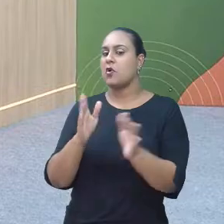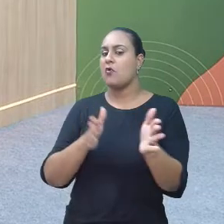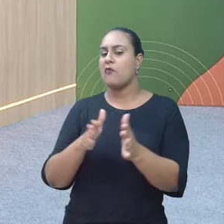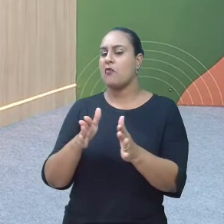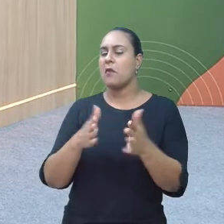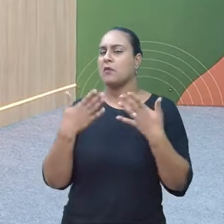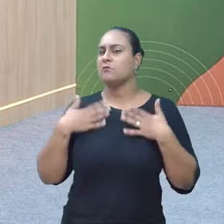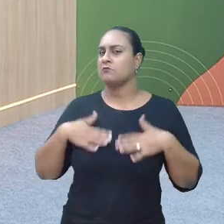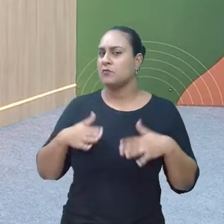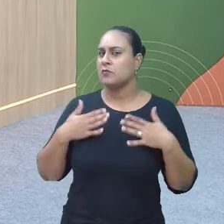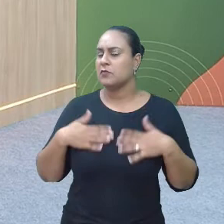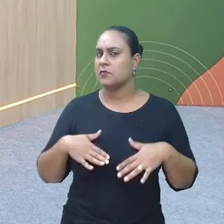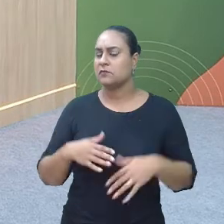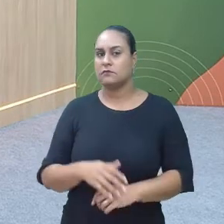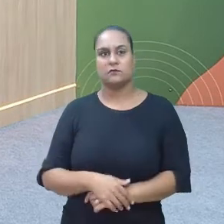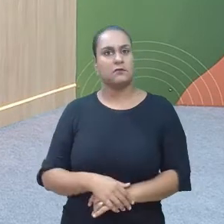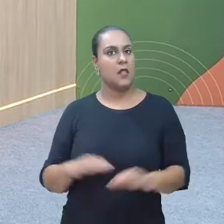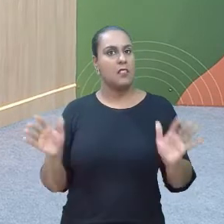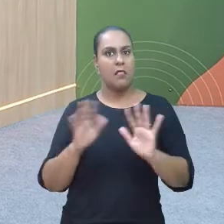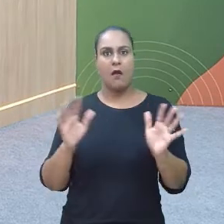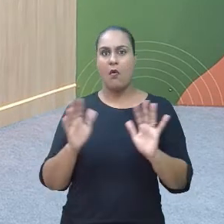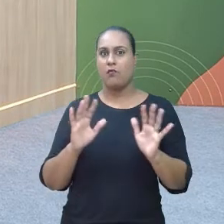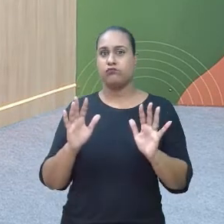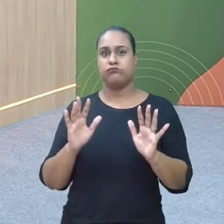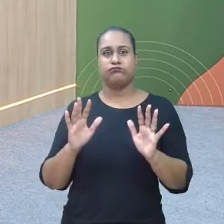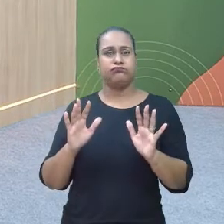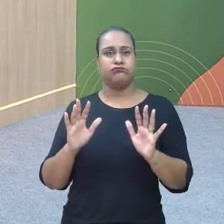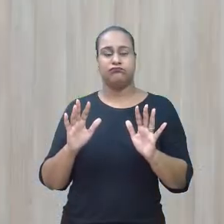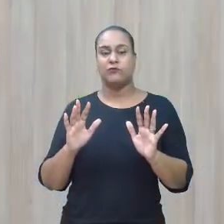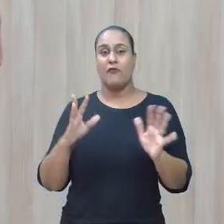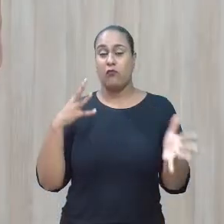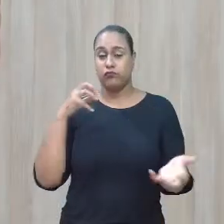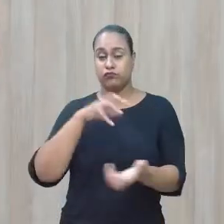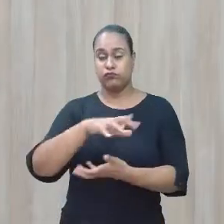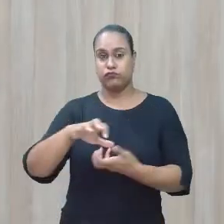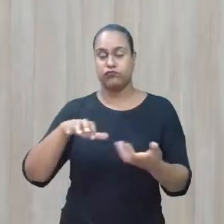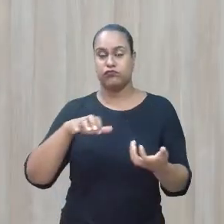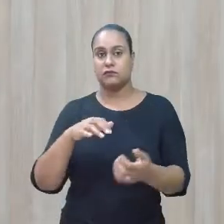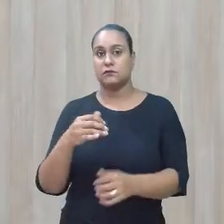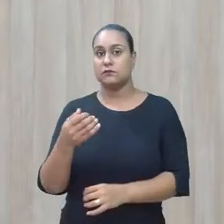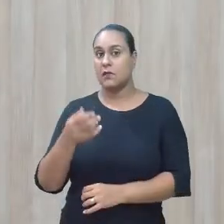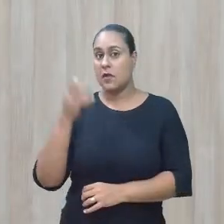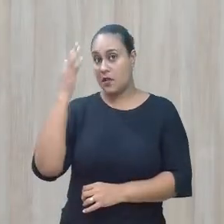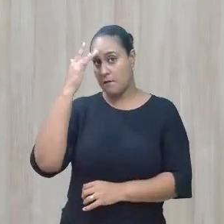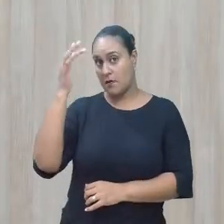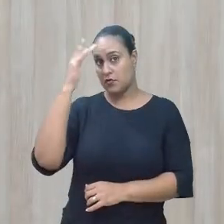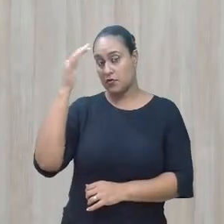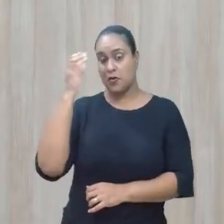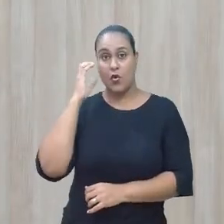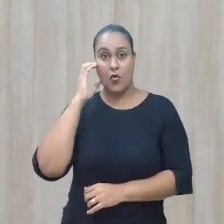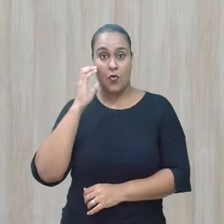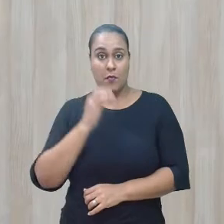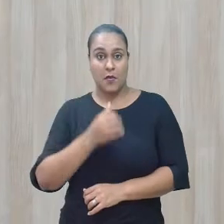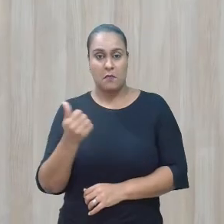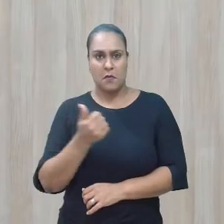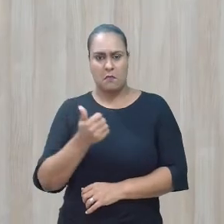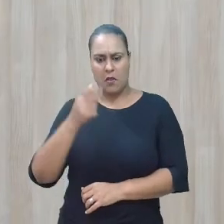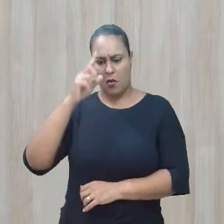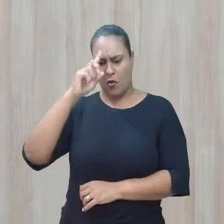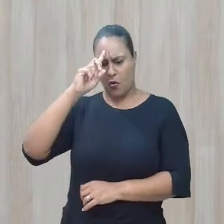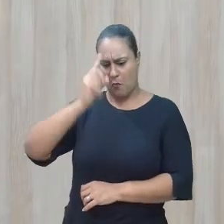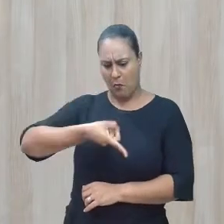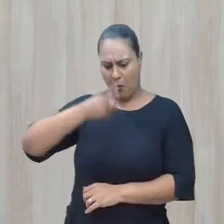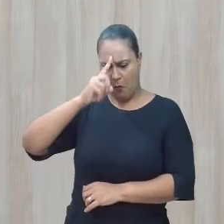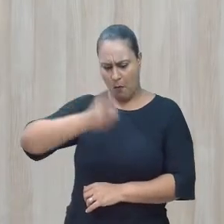Não. Esse período foi muito conturbado. Você imagina o seguinte, se o Dom Pedro I, né, ele governou de forma autoritária,